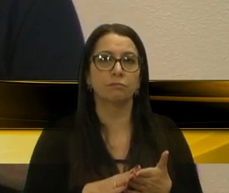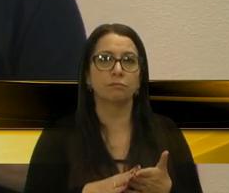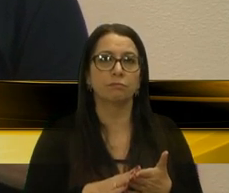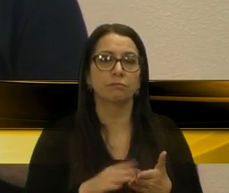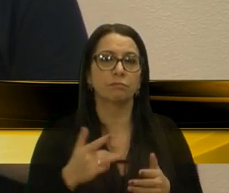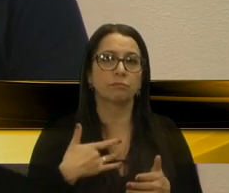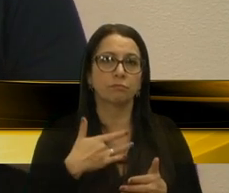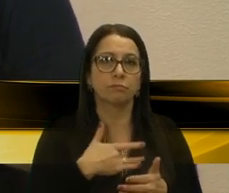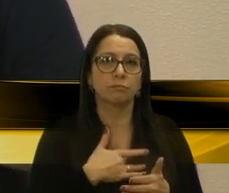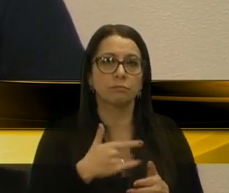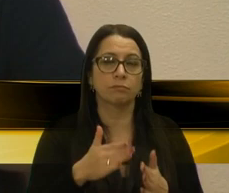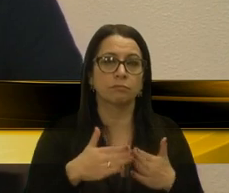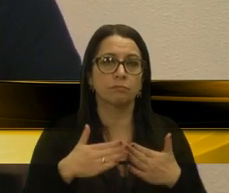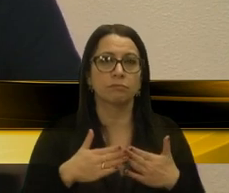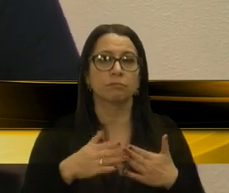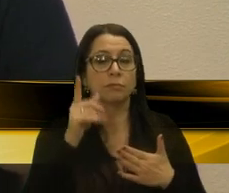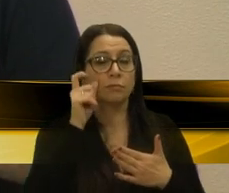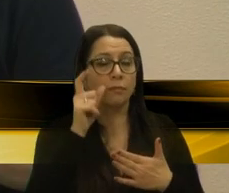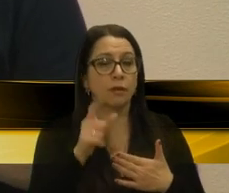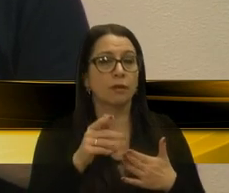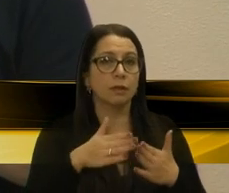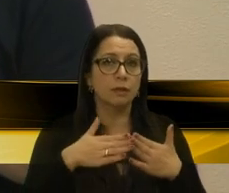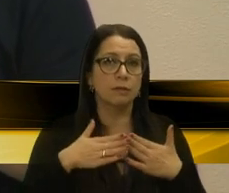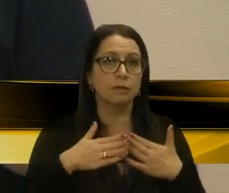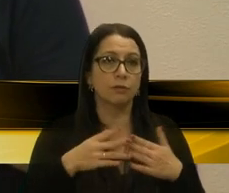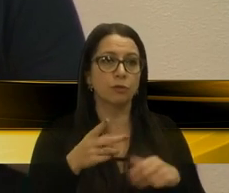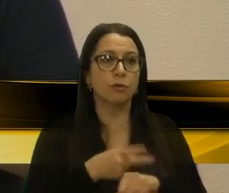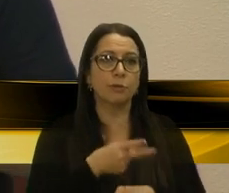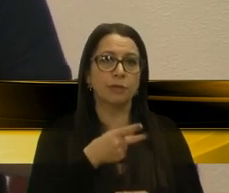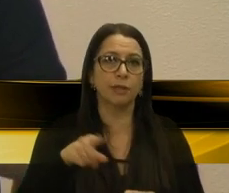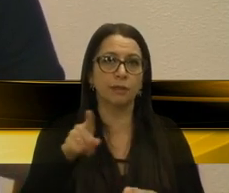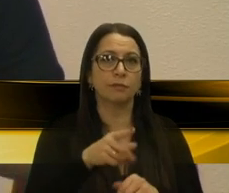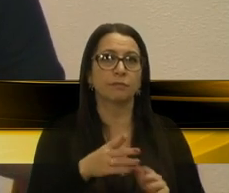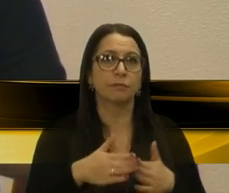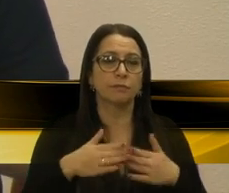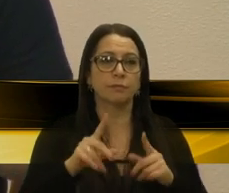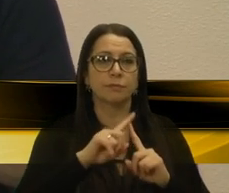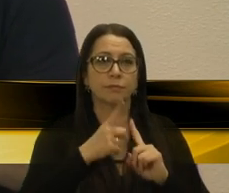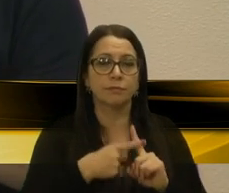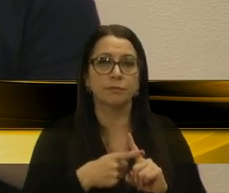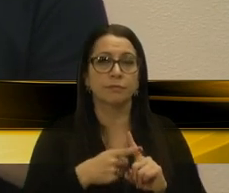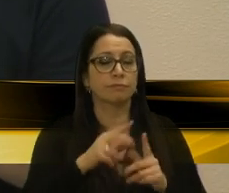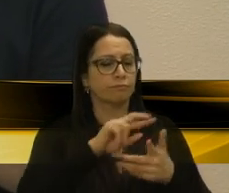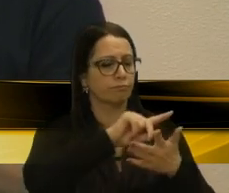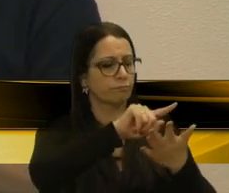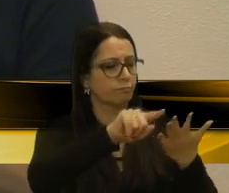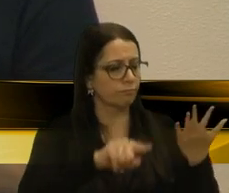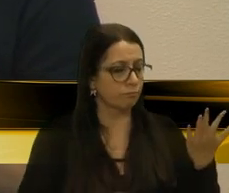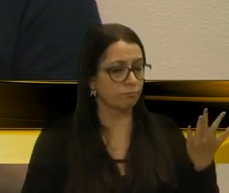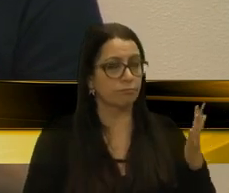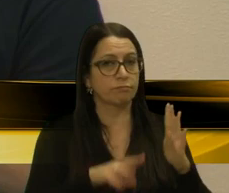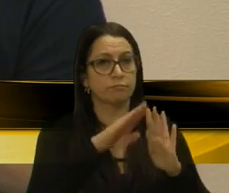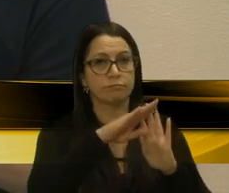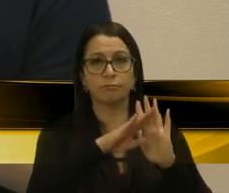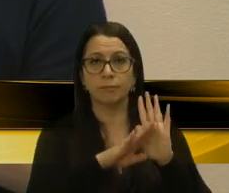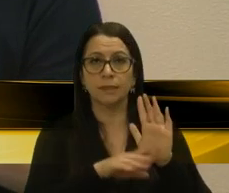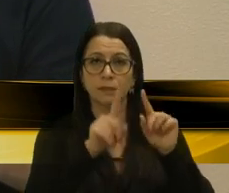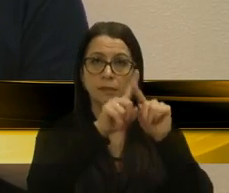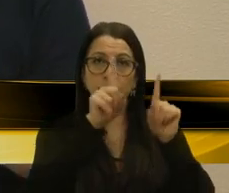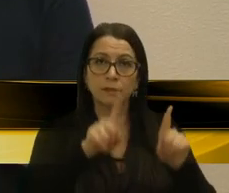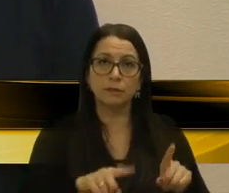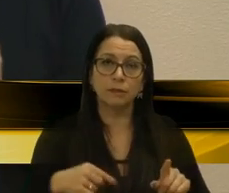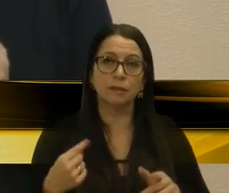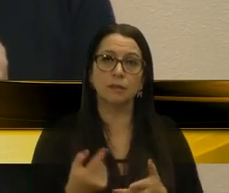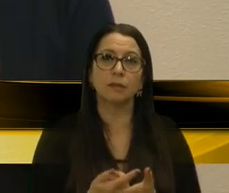licença saúde, licença interesse, licença prêmio, licença maternidade, enfim, na lista dos servidores, lá,